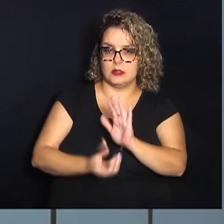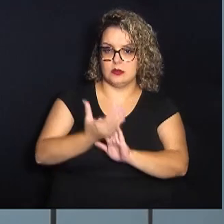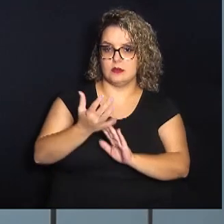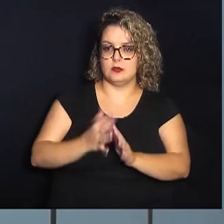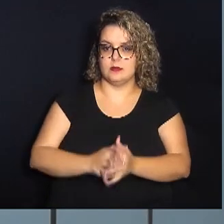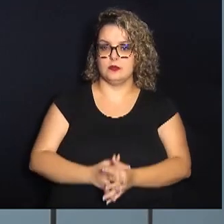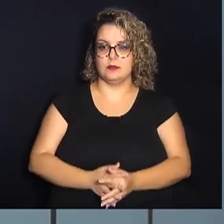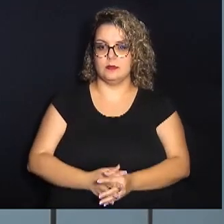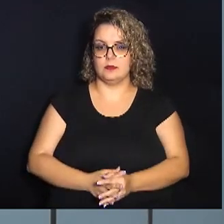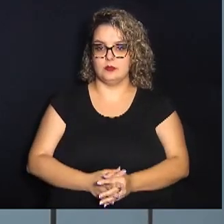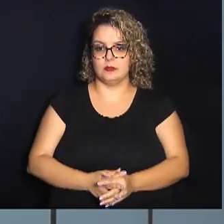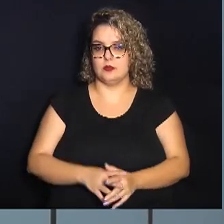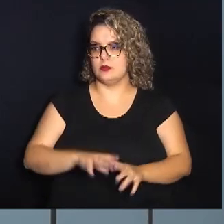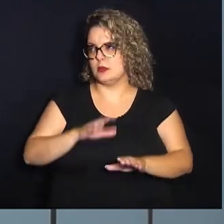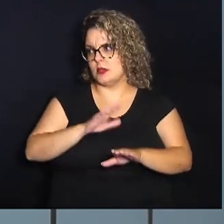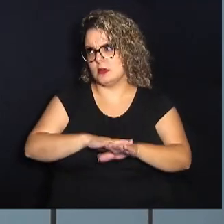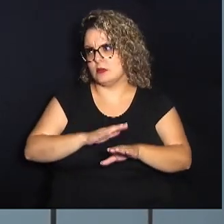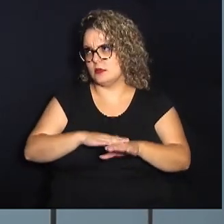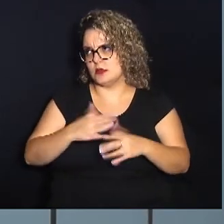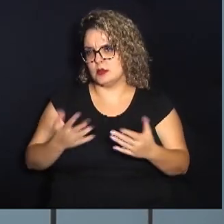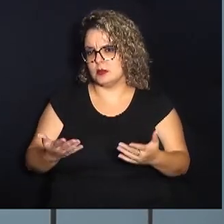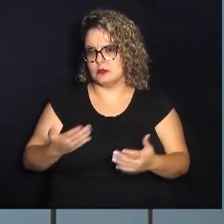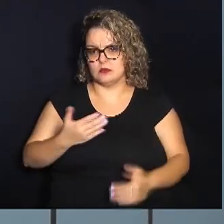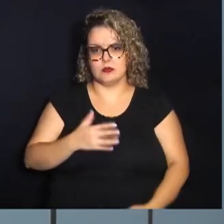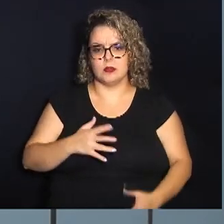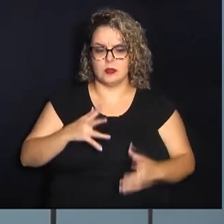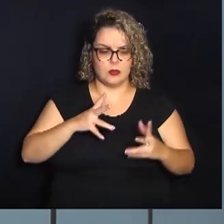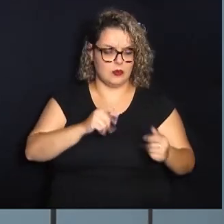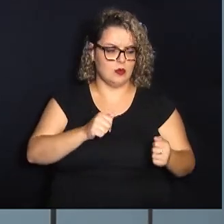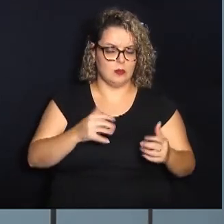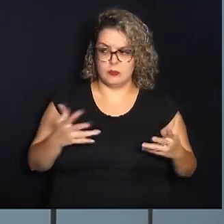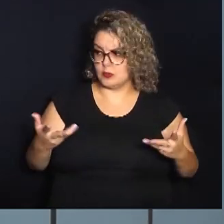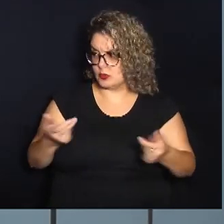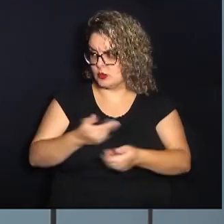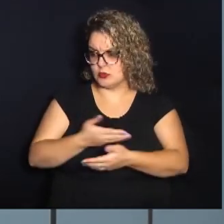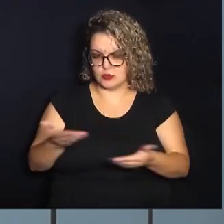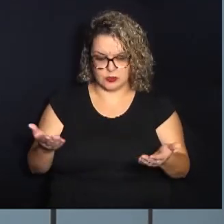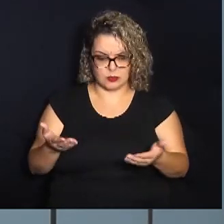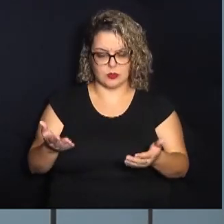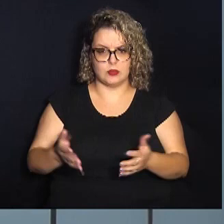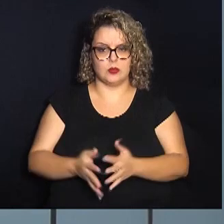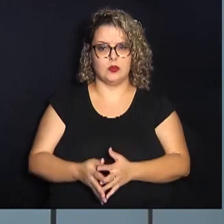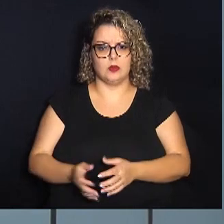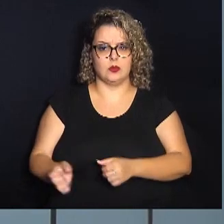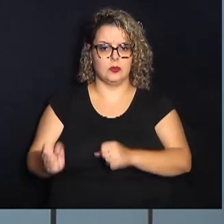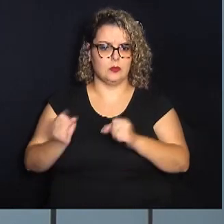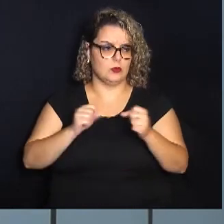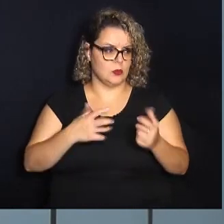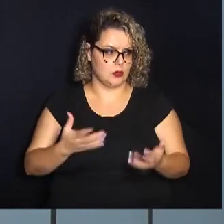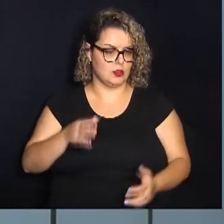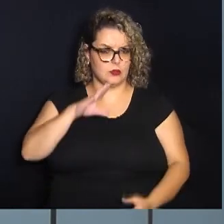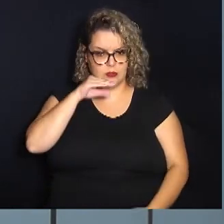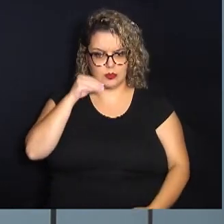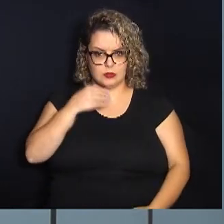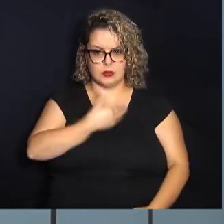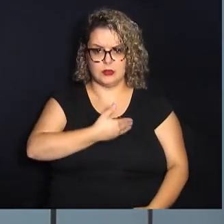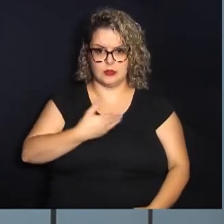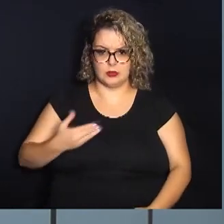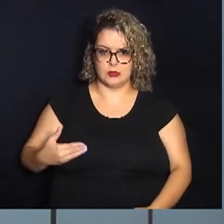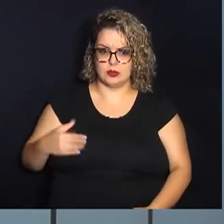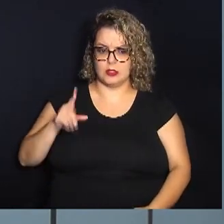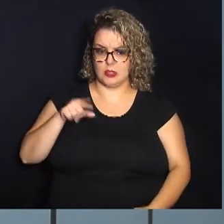ser funcionários público normal, com todo o poder, o funcionalismo público é